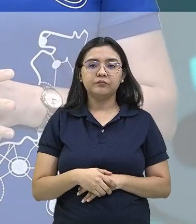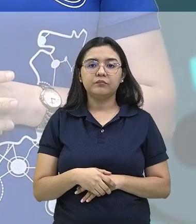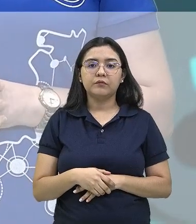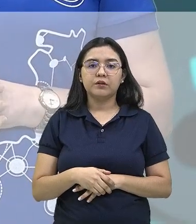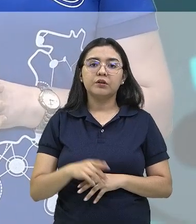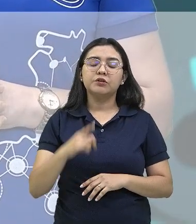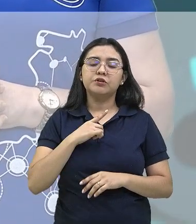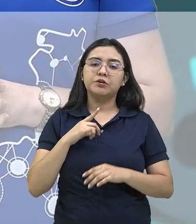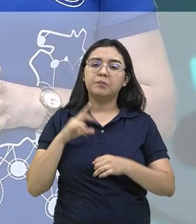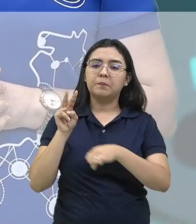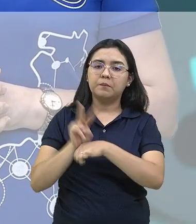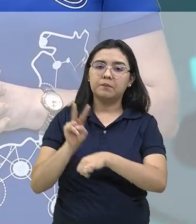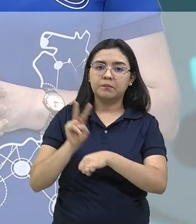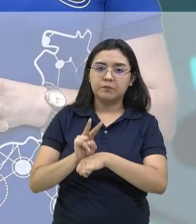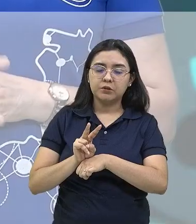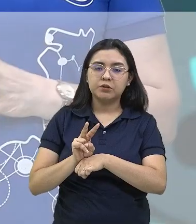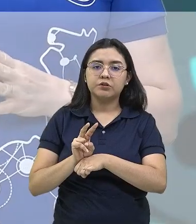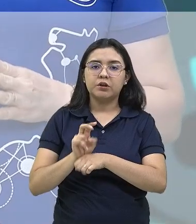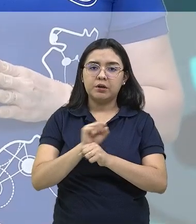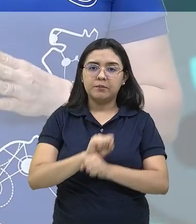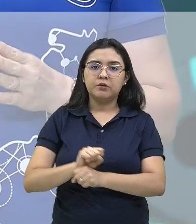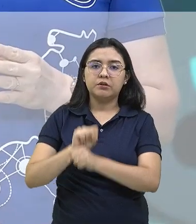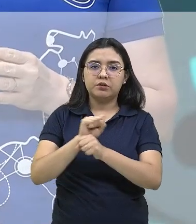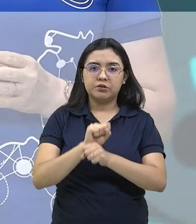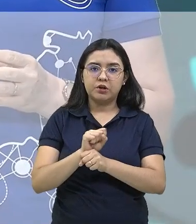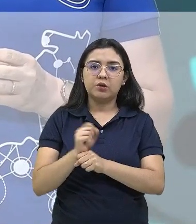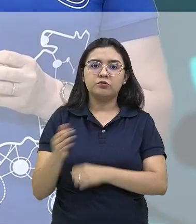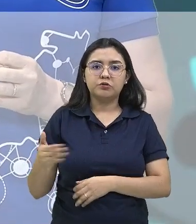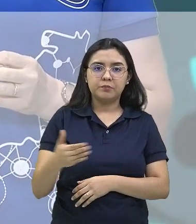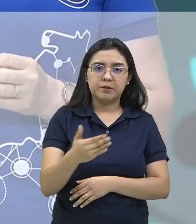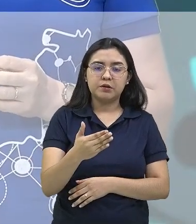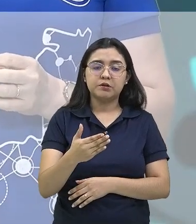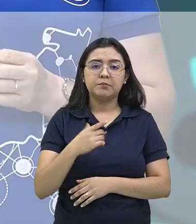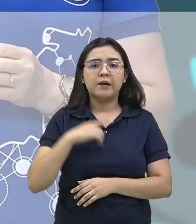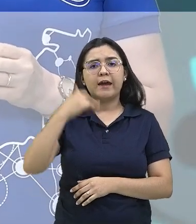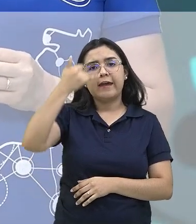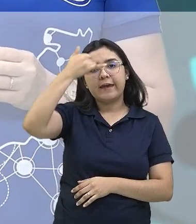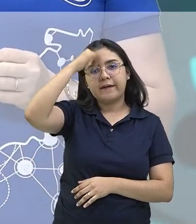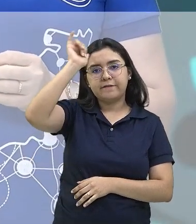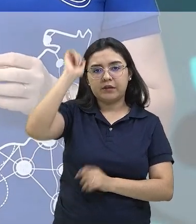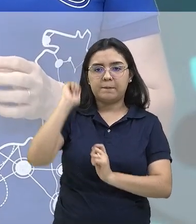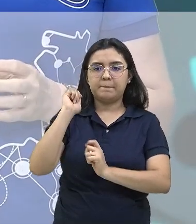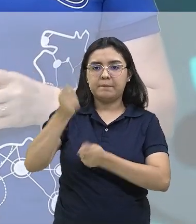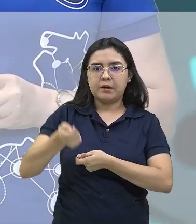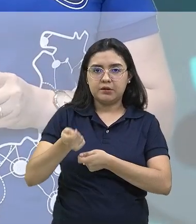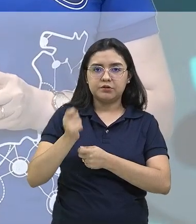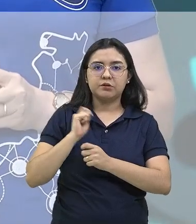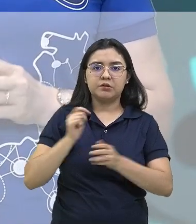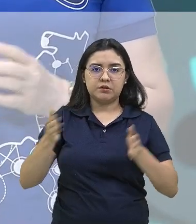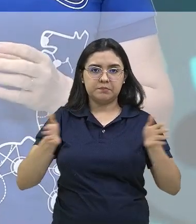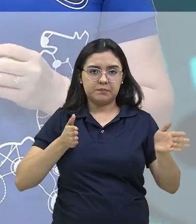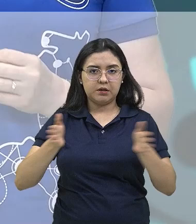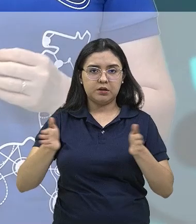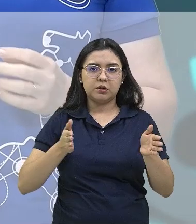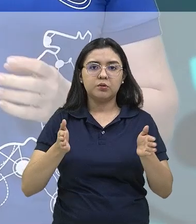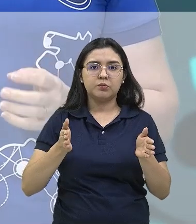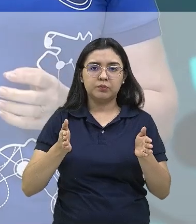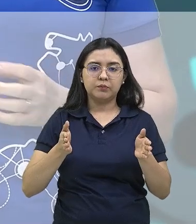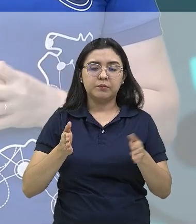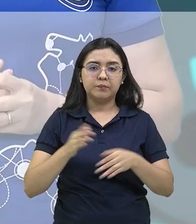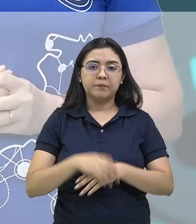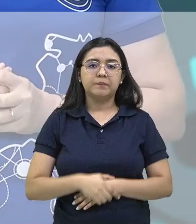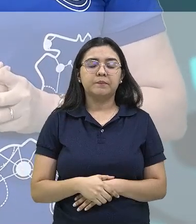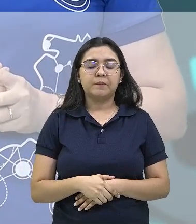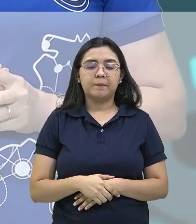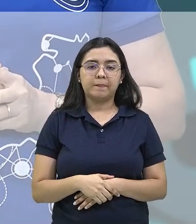proteger a desova dos peixes, né, para que eles não sejam coletados muito pequenininhos também, né, que isso vai impedir que eles